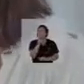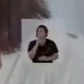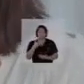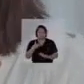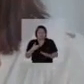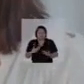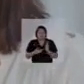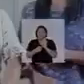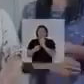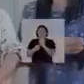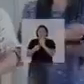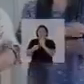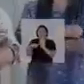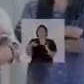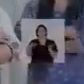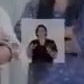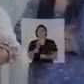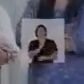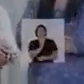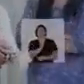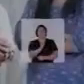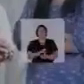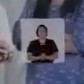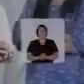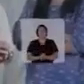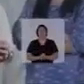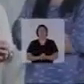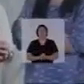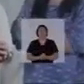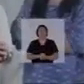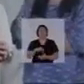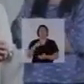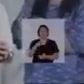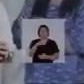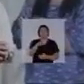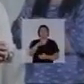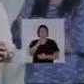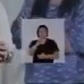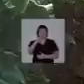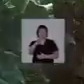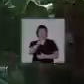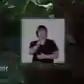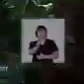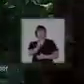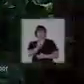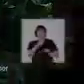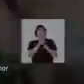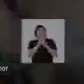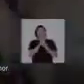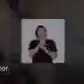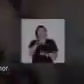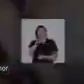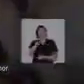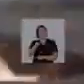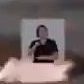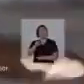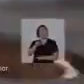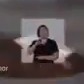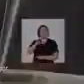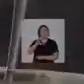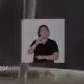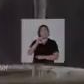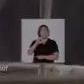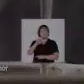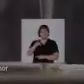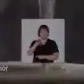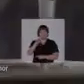mulher nasceu para apanhar? Que mulher tem que sofrer, casar para apanhar? Não é assim. Com o Pronaf, a vida de Lucinda também